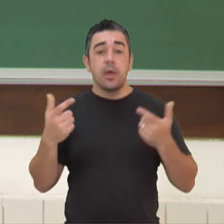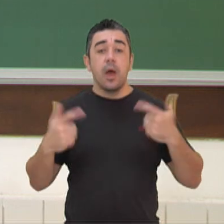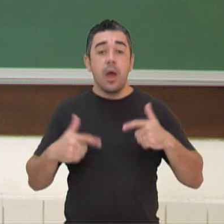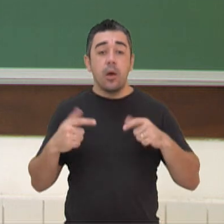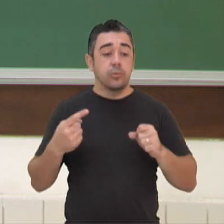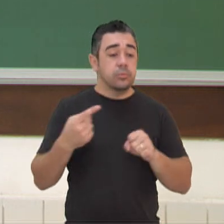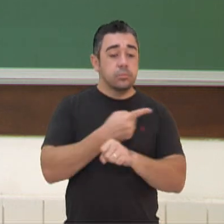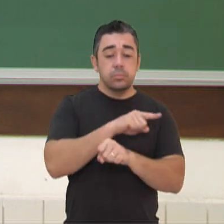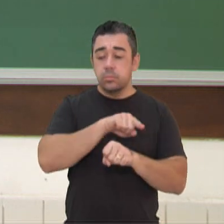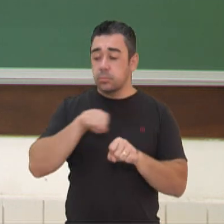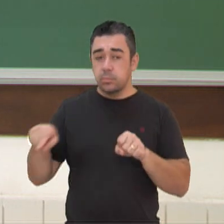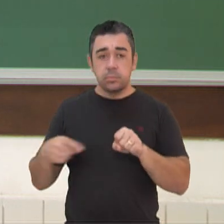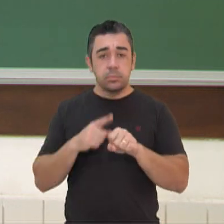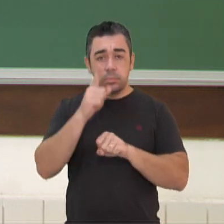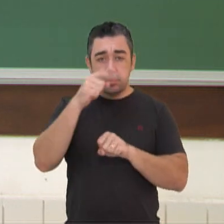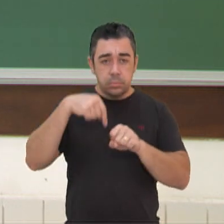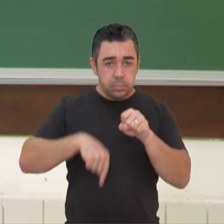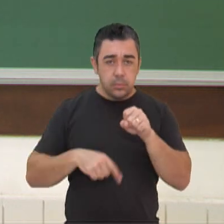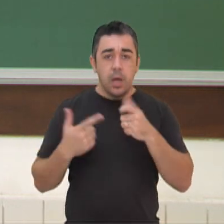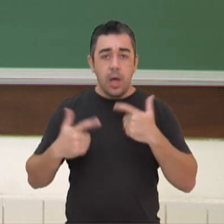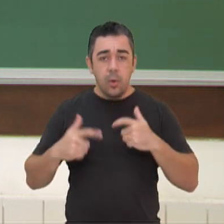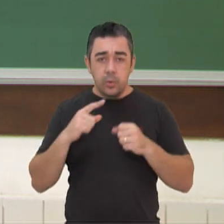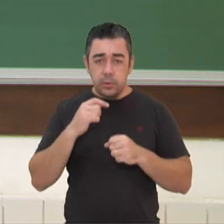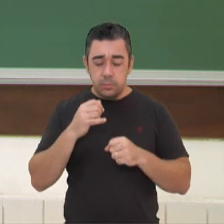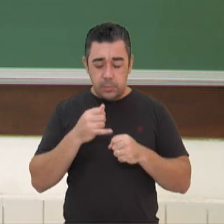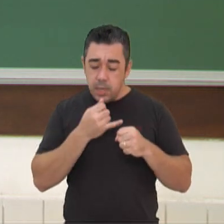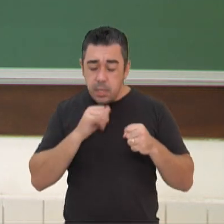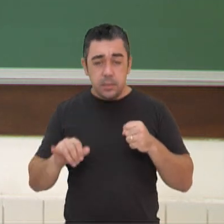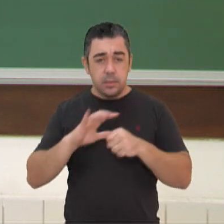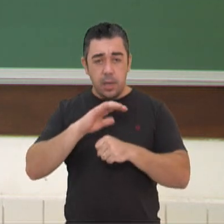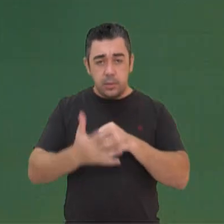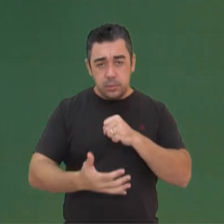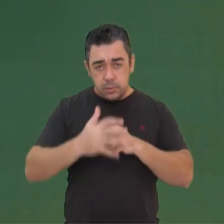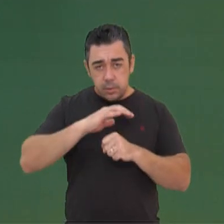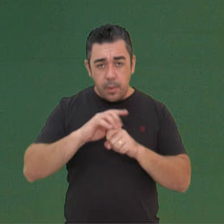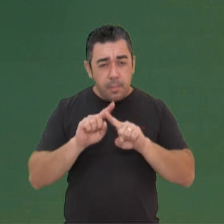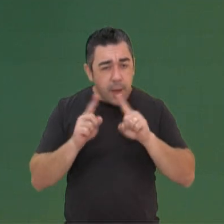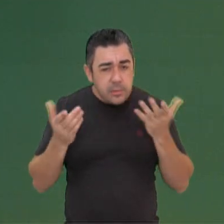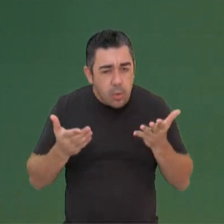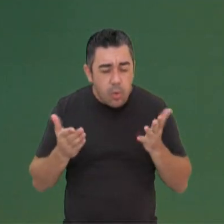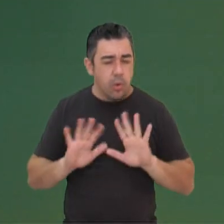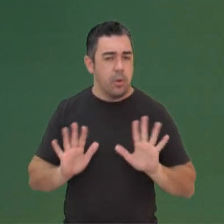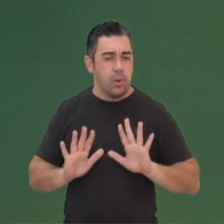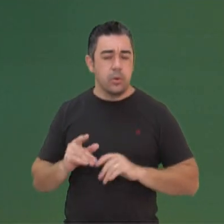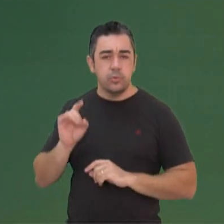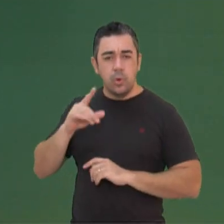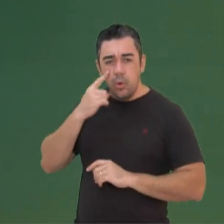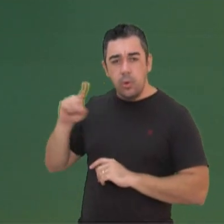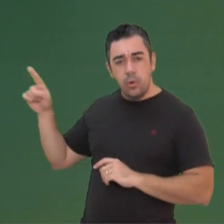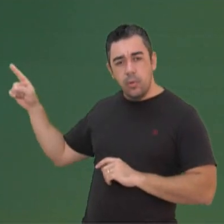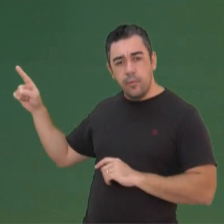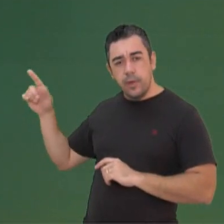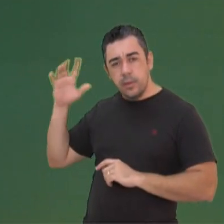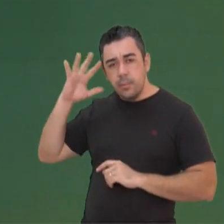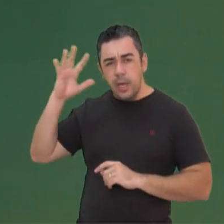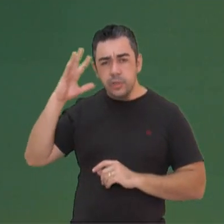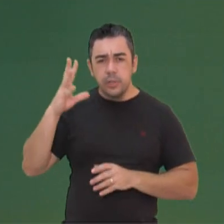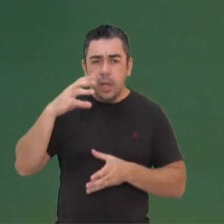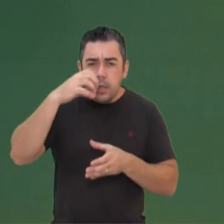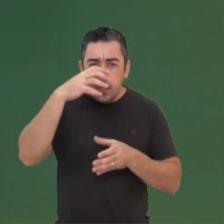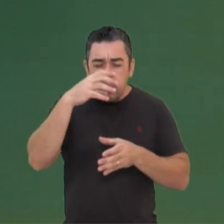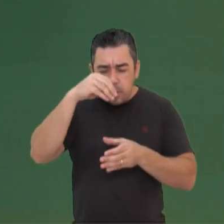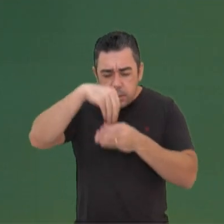ali para saber o que ocorreria com essa carga. Mas nesse momento a gente vai prender a carga. Imagine vocês que você está